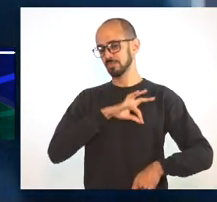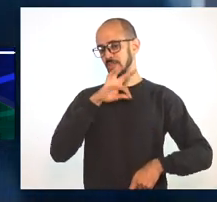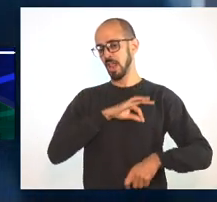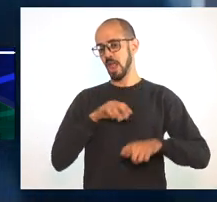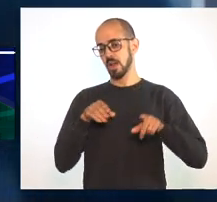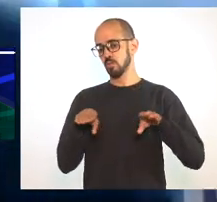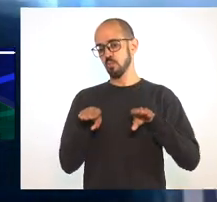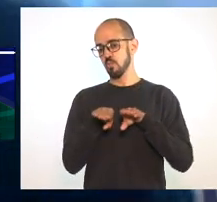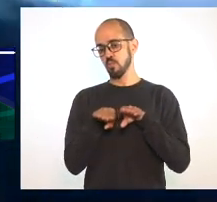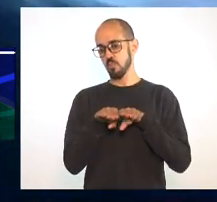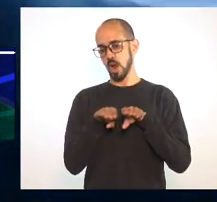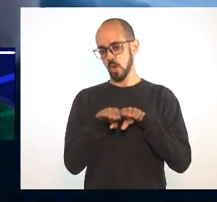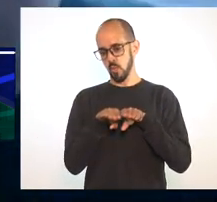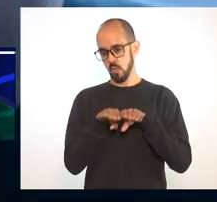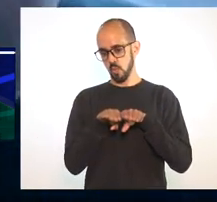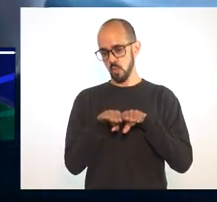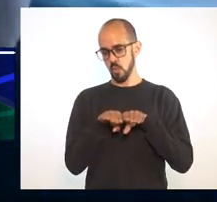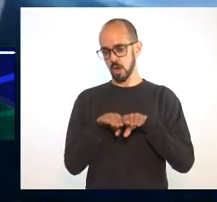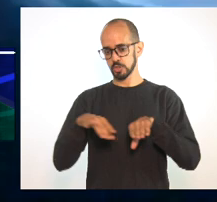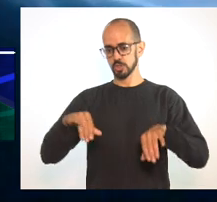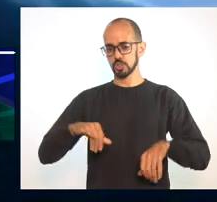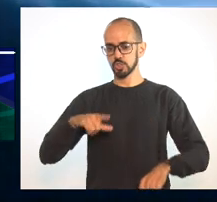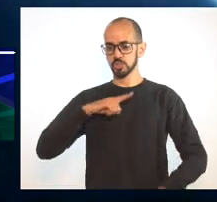igual. Nós temos